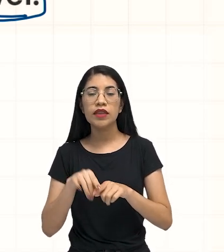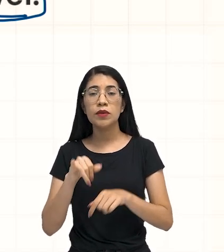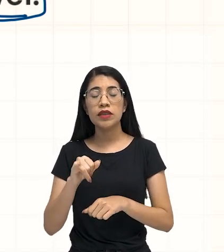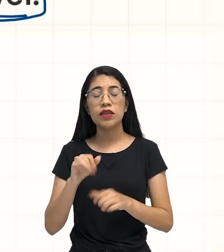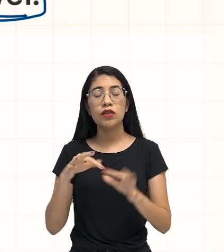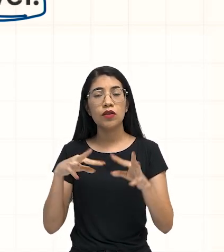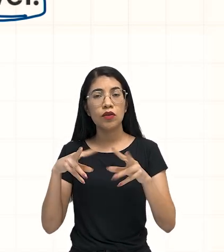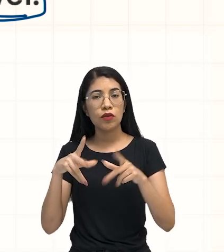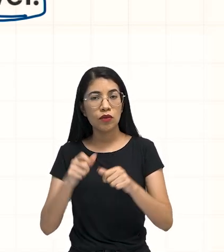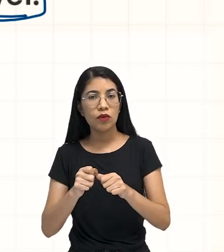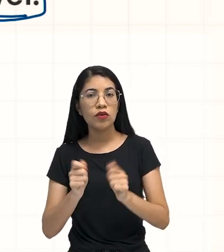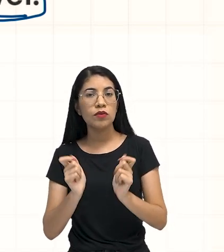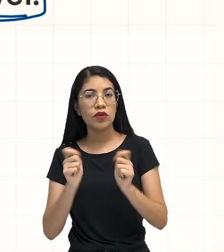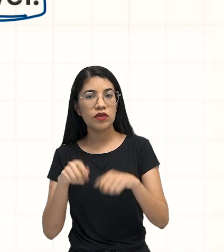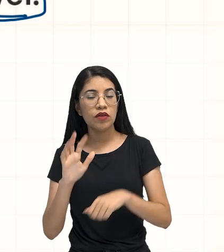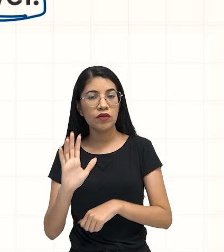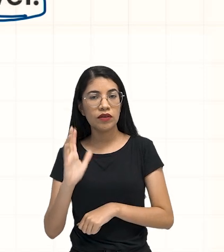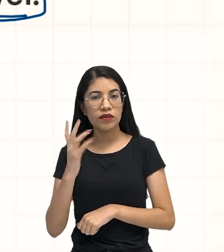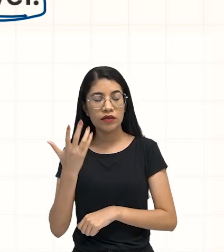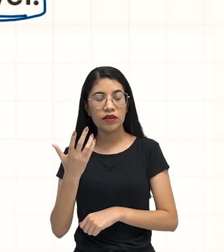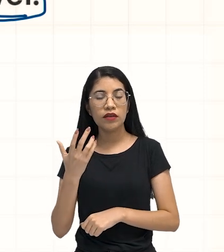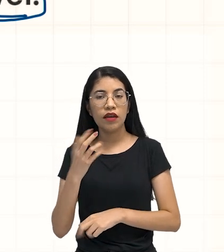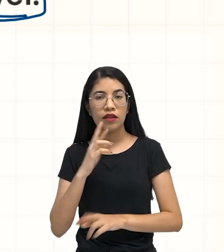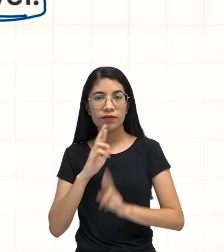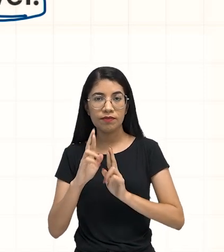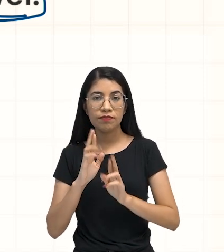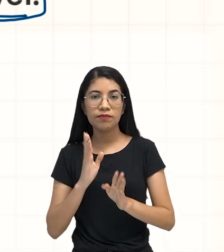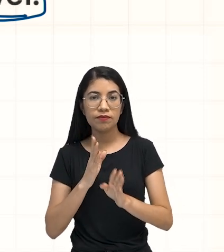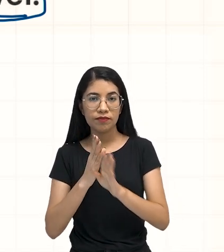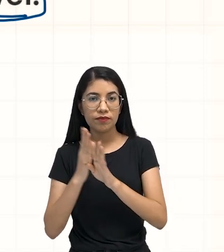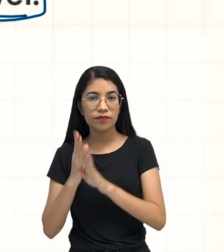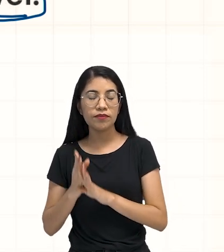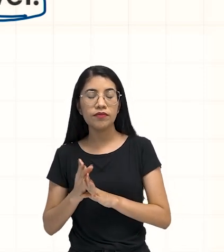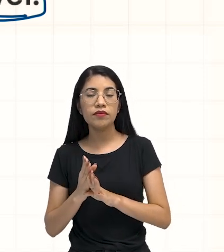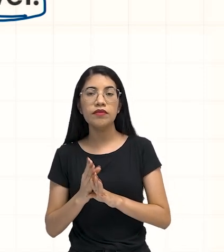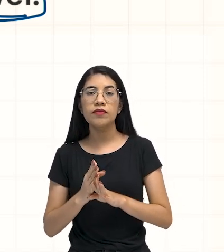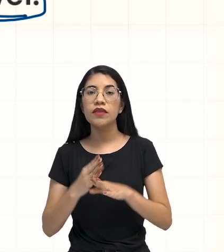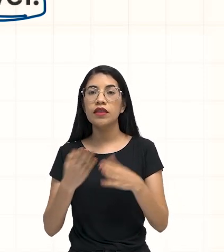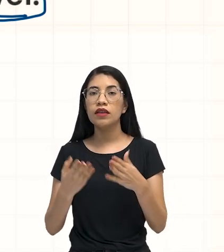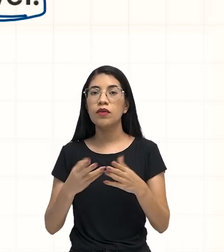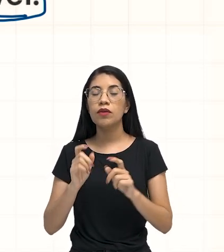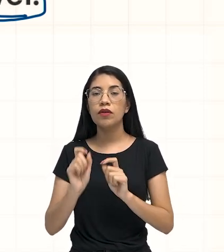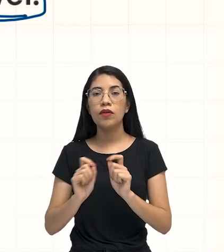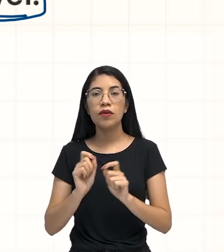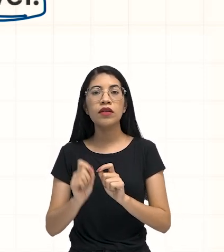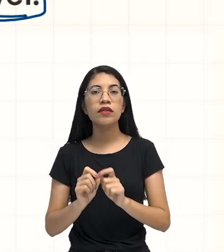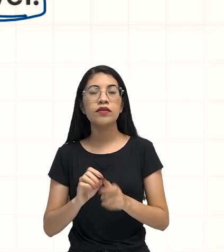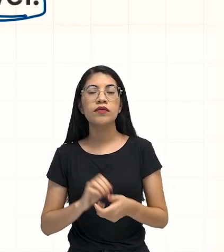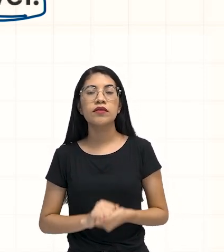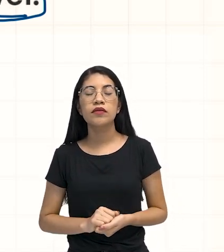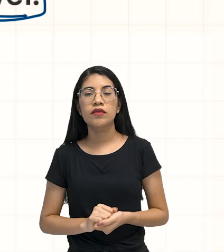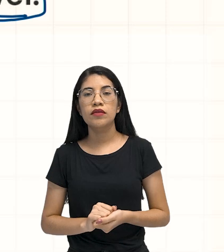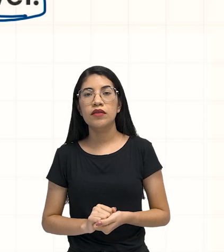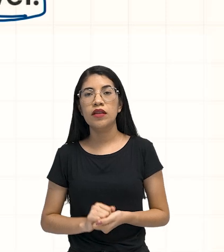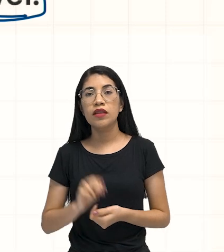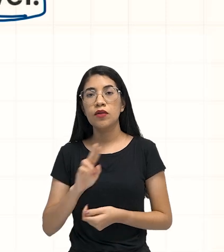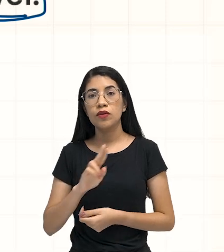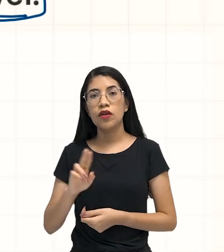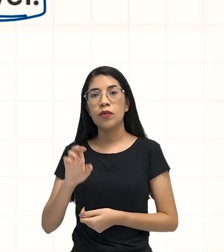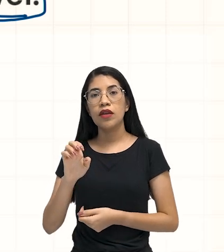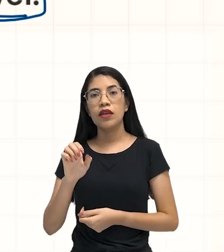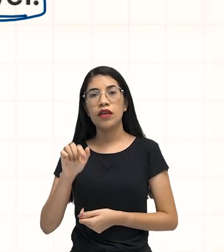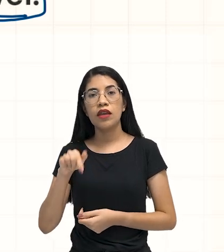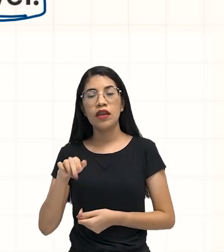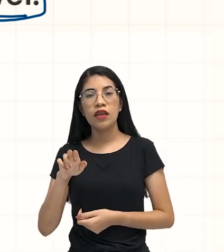a mesma chance de ocorrer, tá? Esse evento é chamado